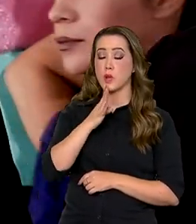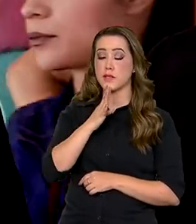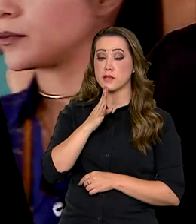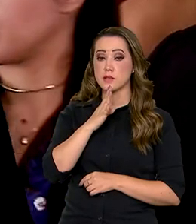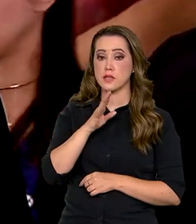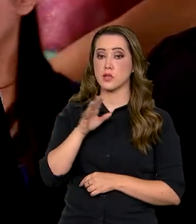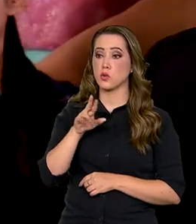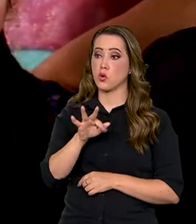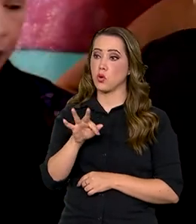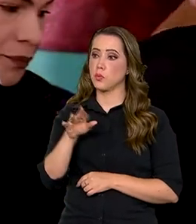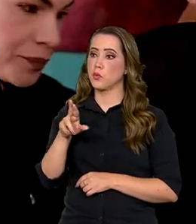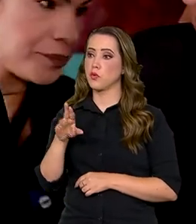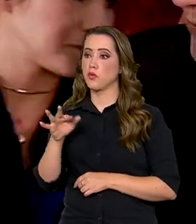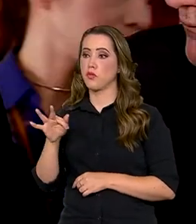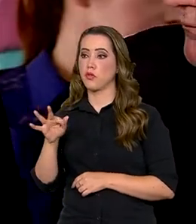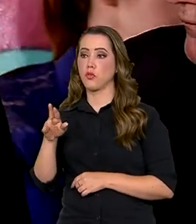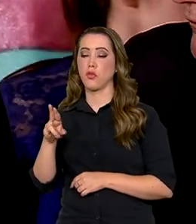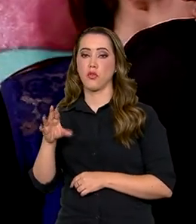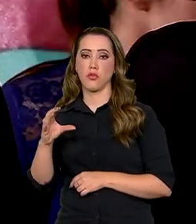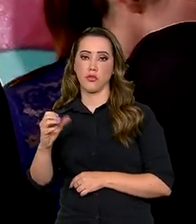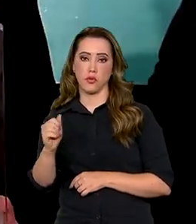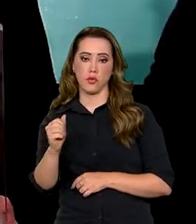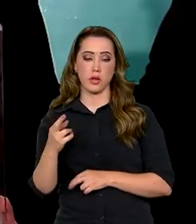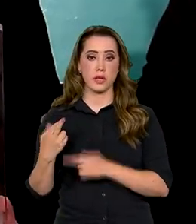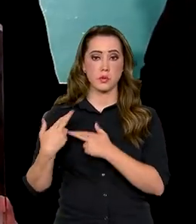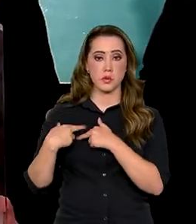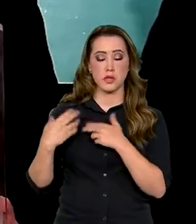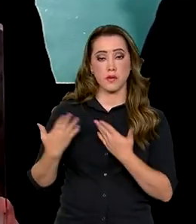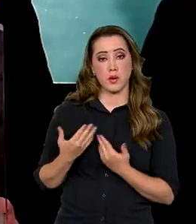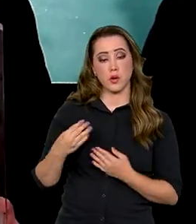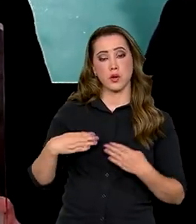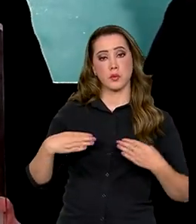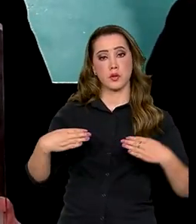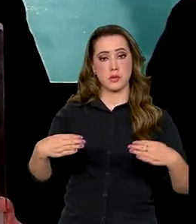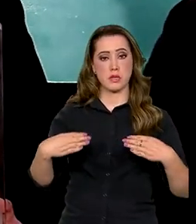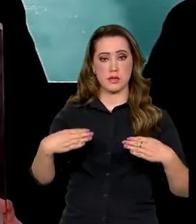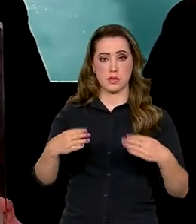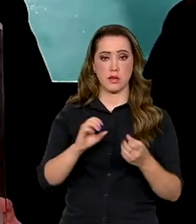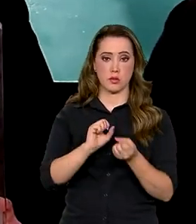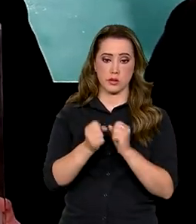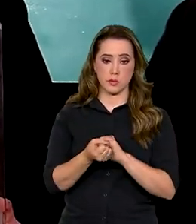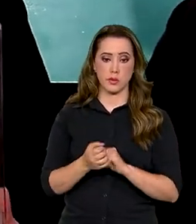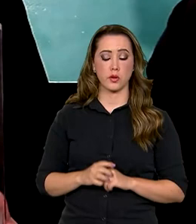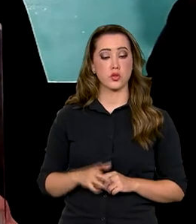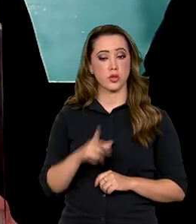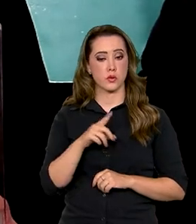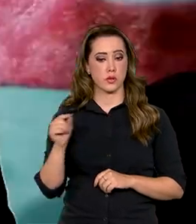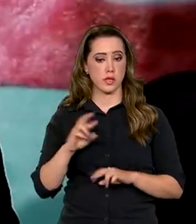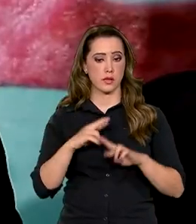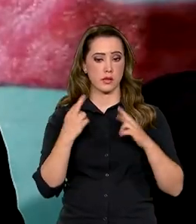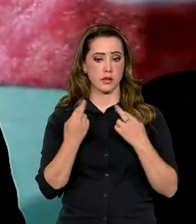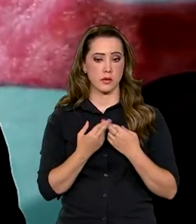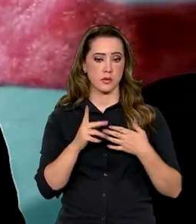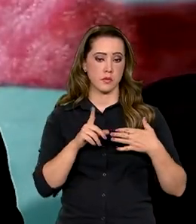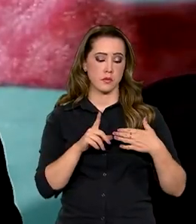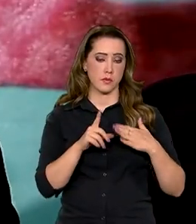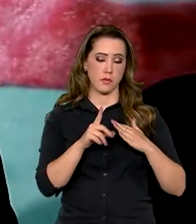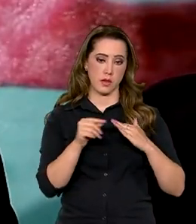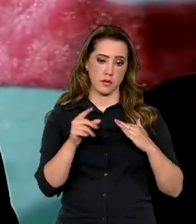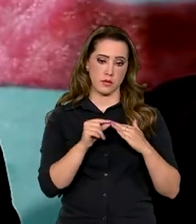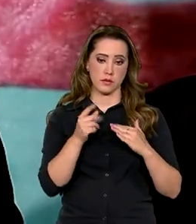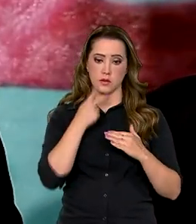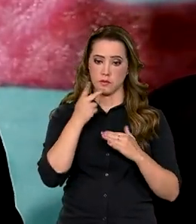como ministro do Esporte no lugar de Ana Moser. Ao sair da reunião com o presidente Lula, no Palácio do Planalto, ele